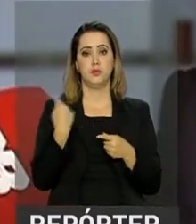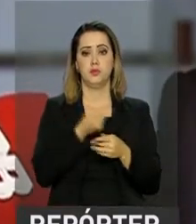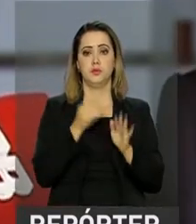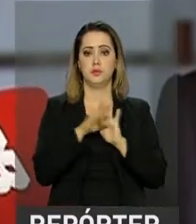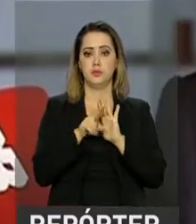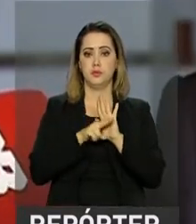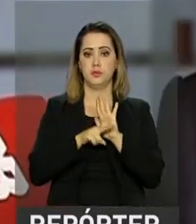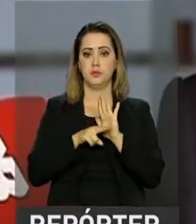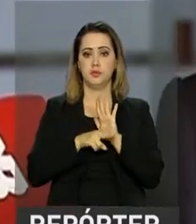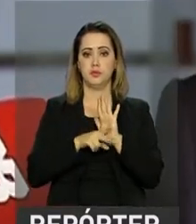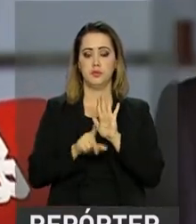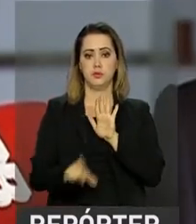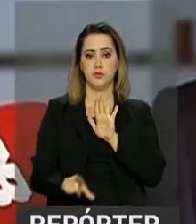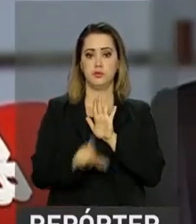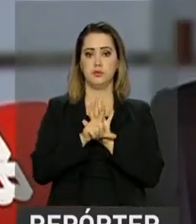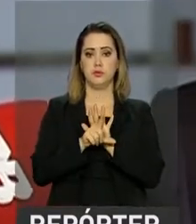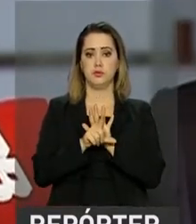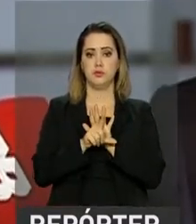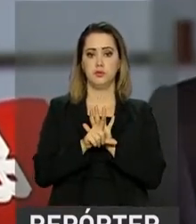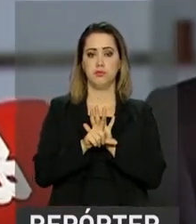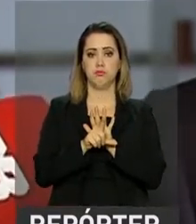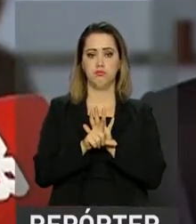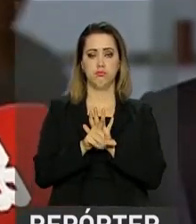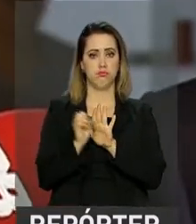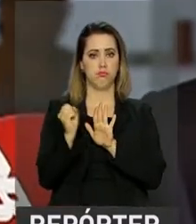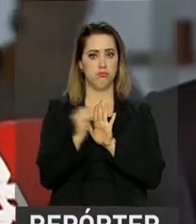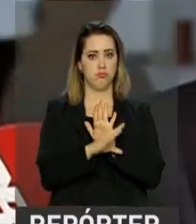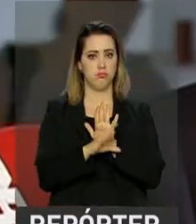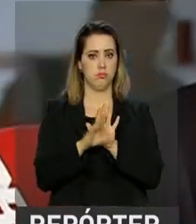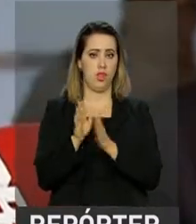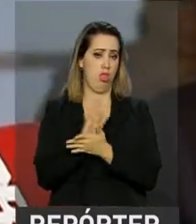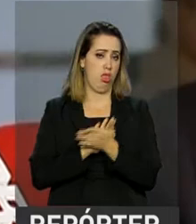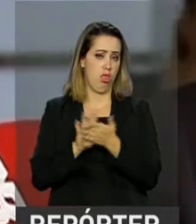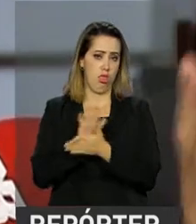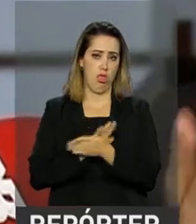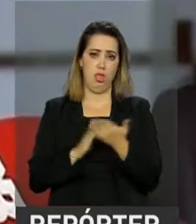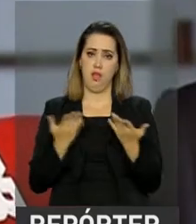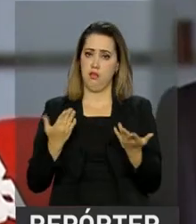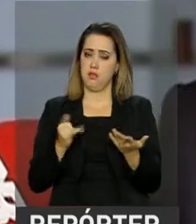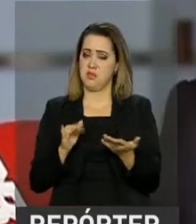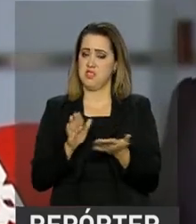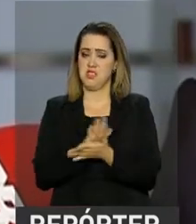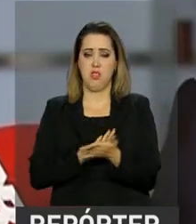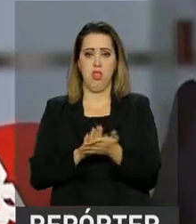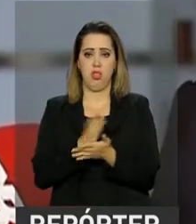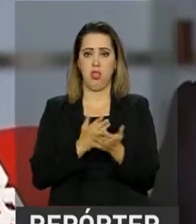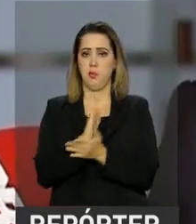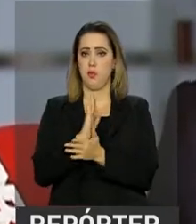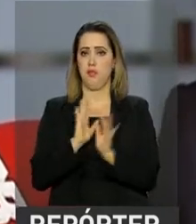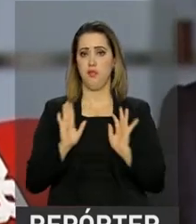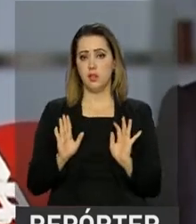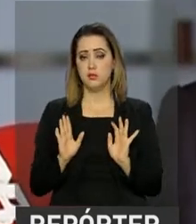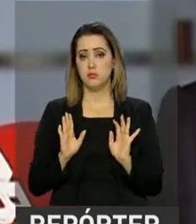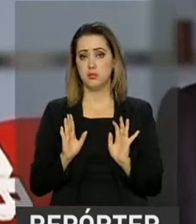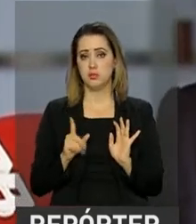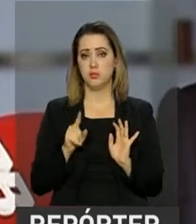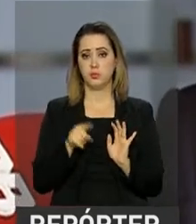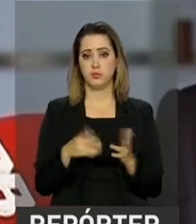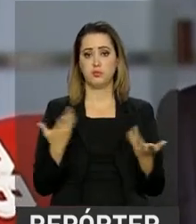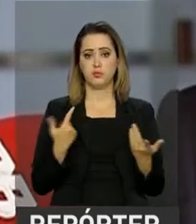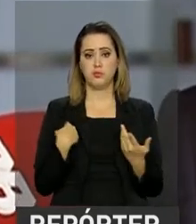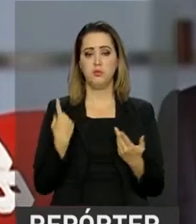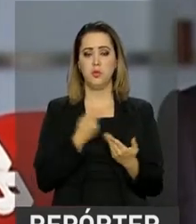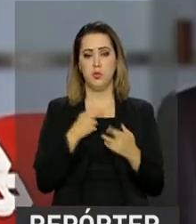programas de reformas, né? E na medida que nada disso fosse aprovado, que não é a nossa hipótese, a